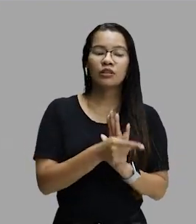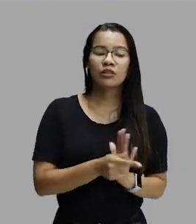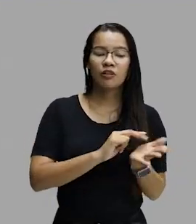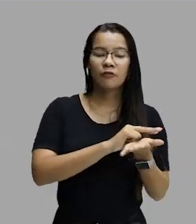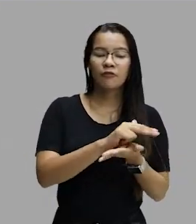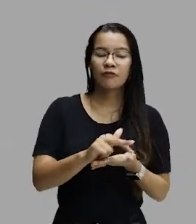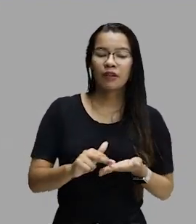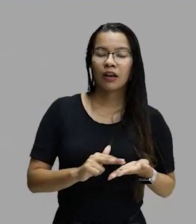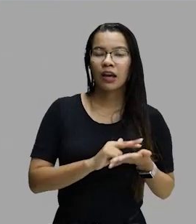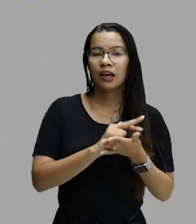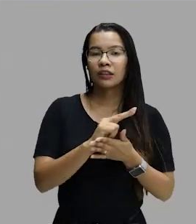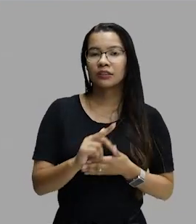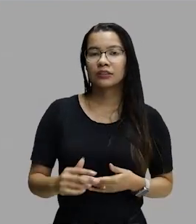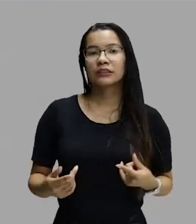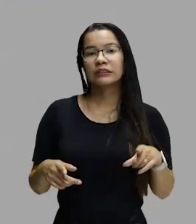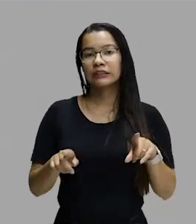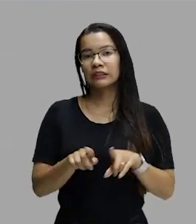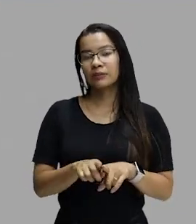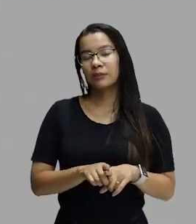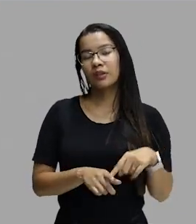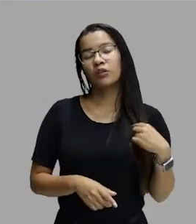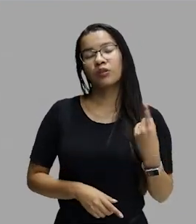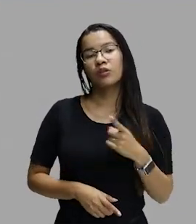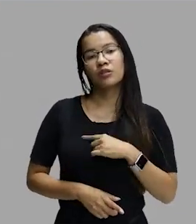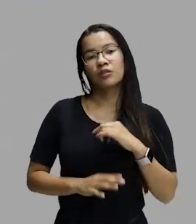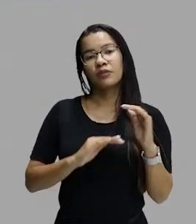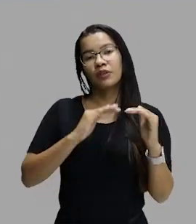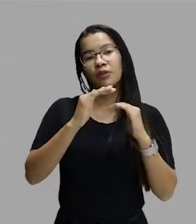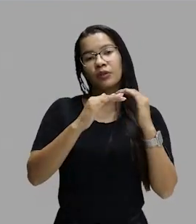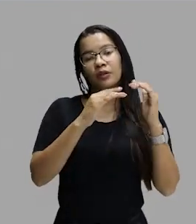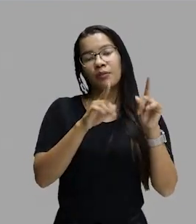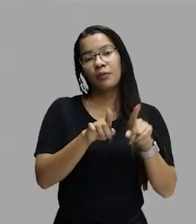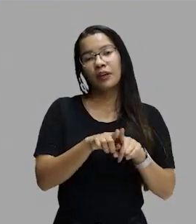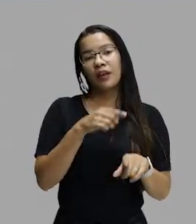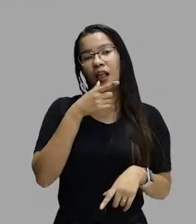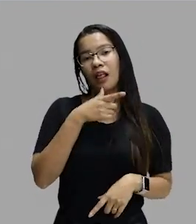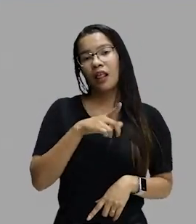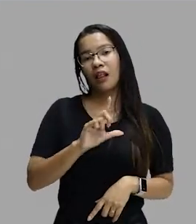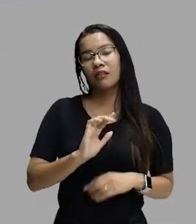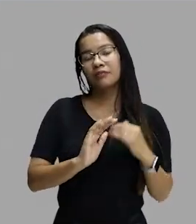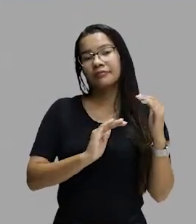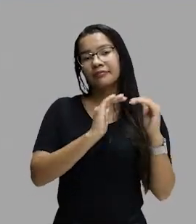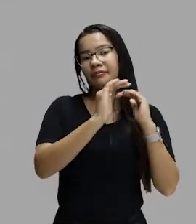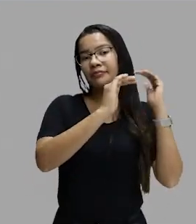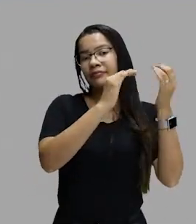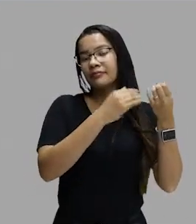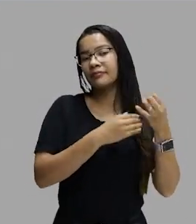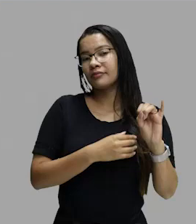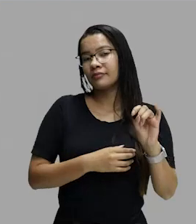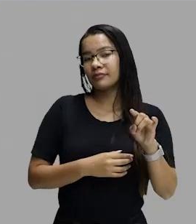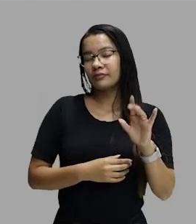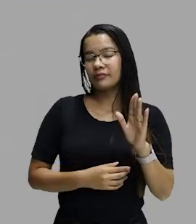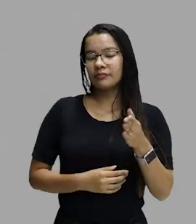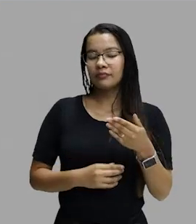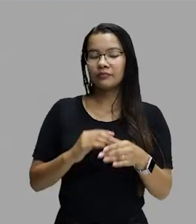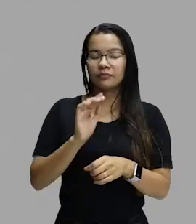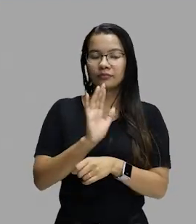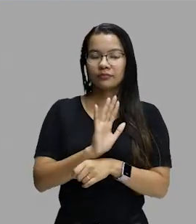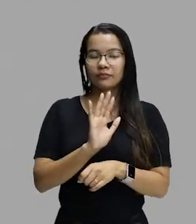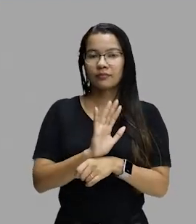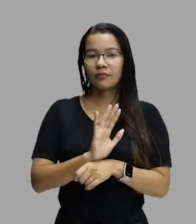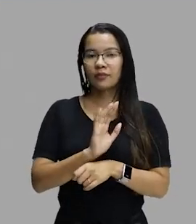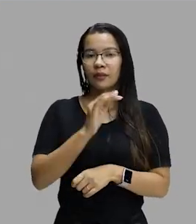diversos. E também nós evoluímos, a língua evolui. Se você assistir a um filme ou